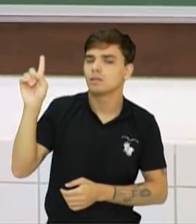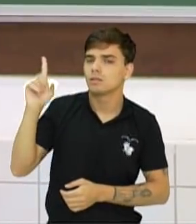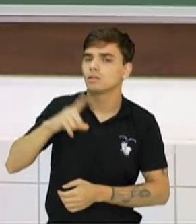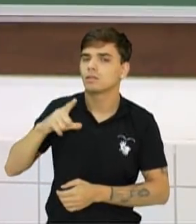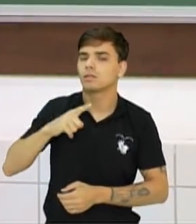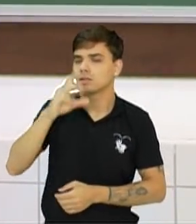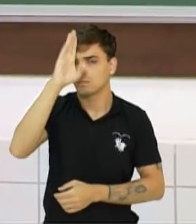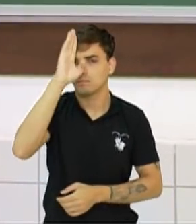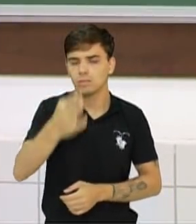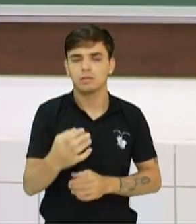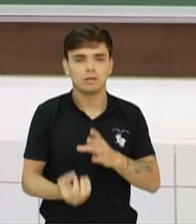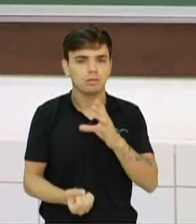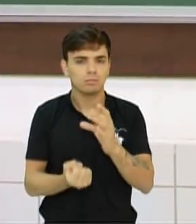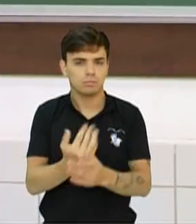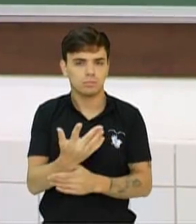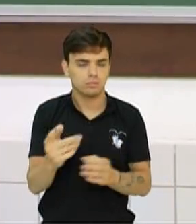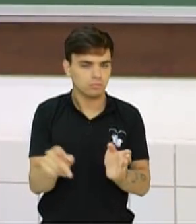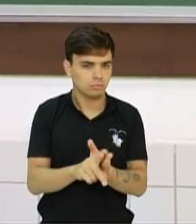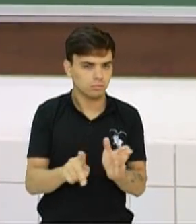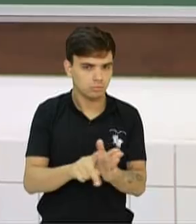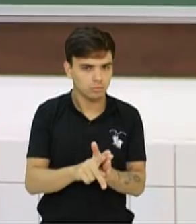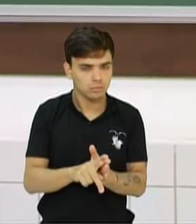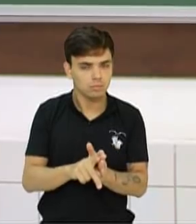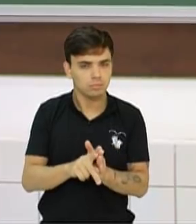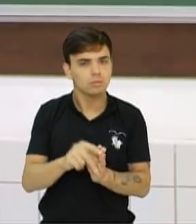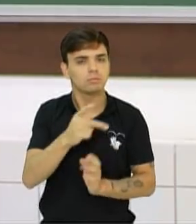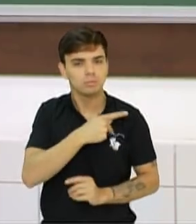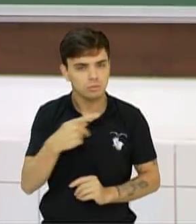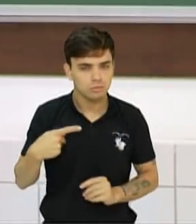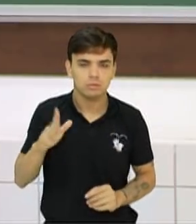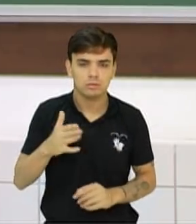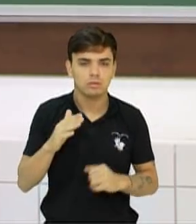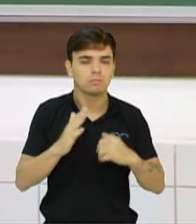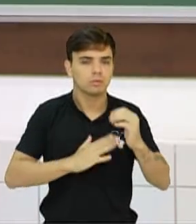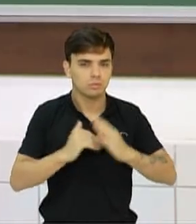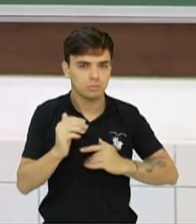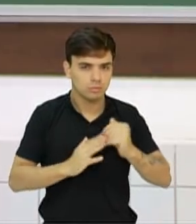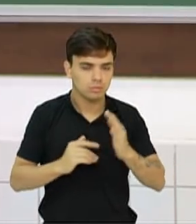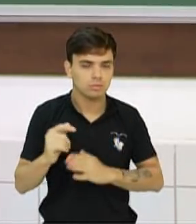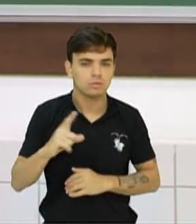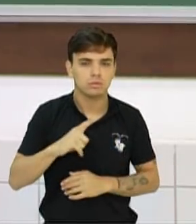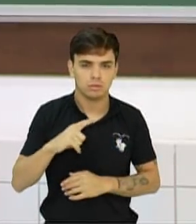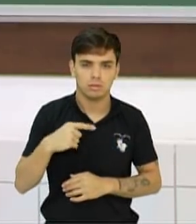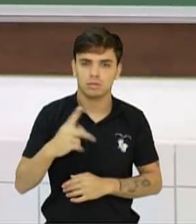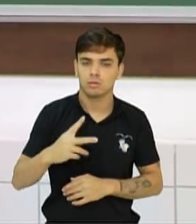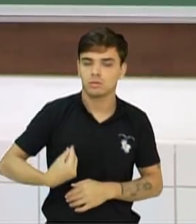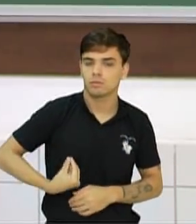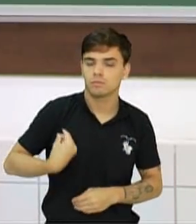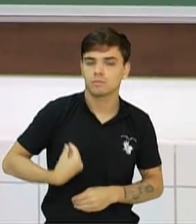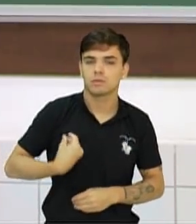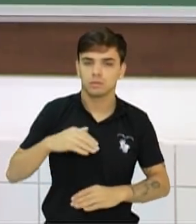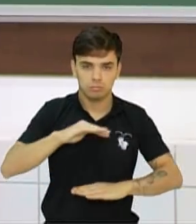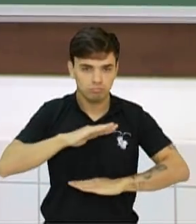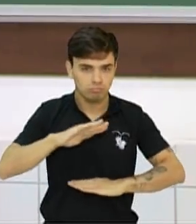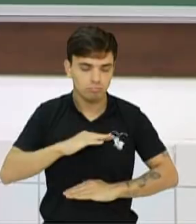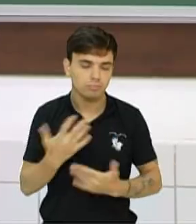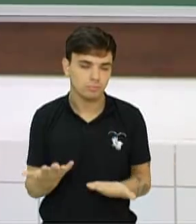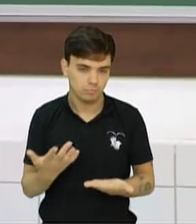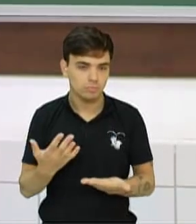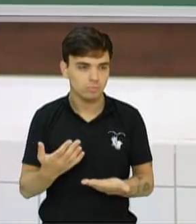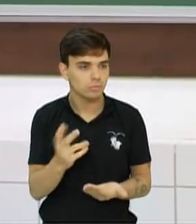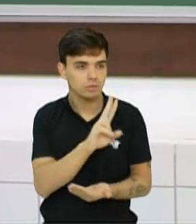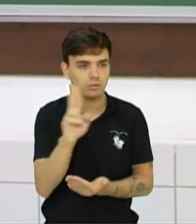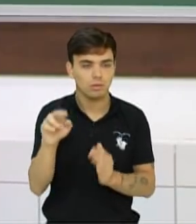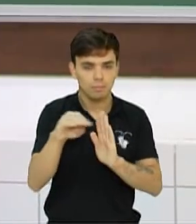que vai comandar a origem das proteínas que nós produzimos, que vão dar condições à nossa vida. Essas partes têm um